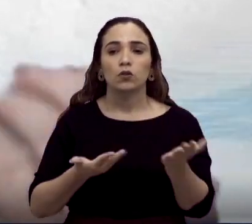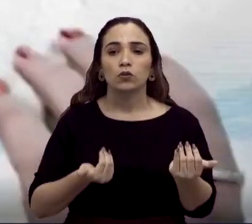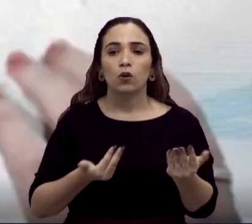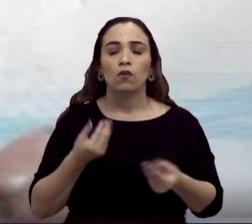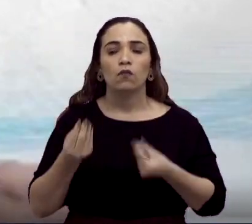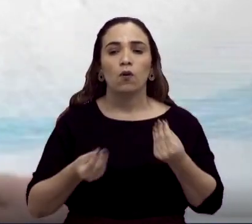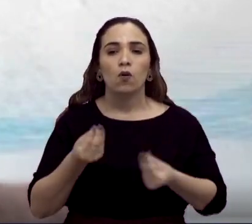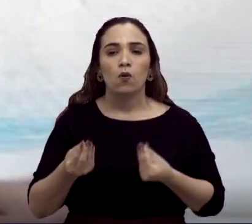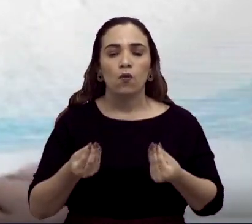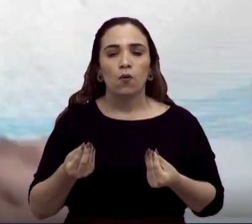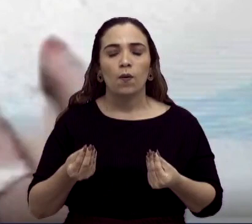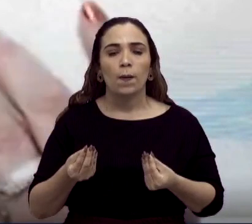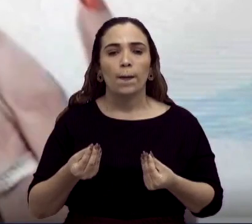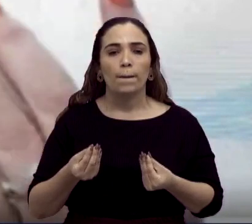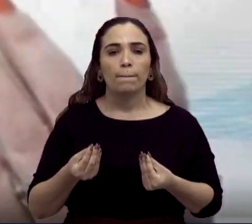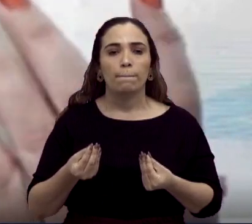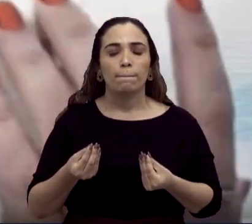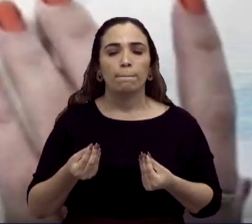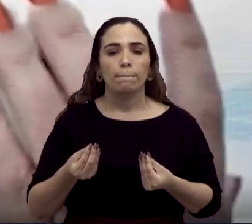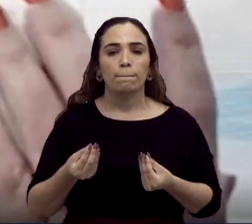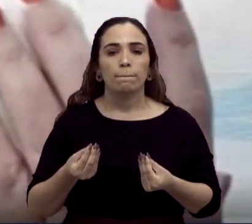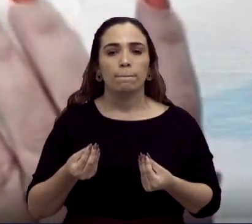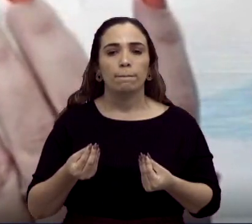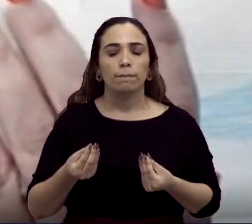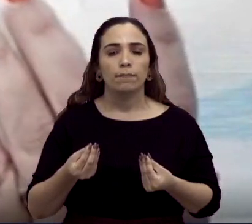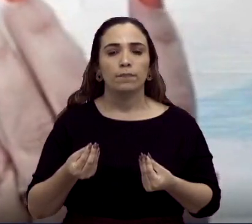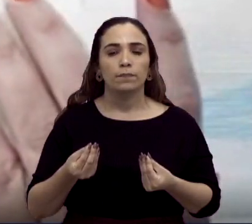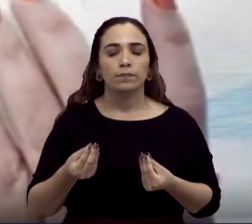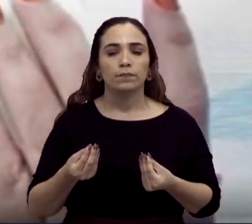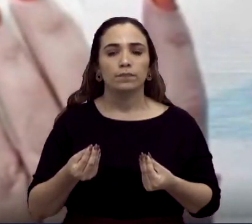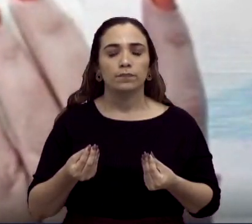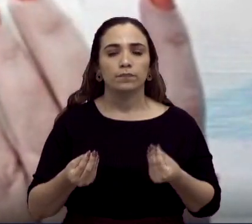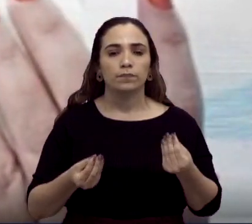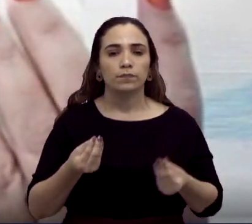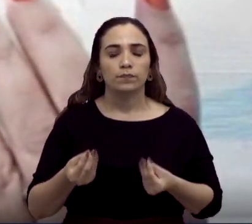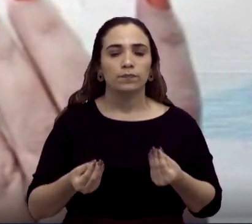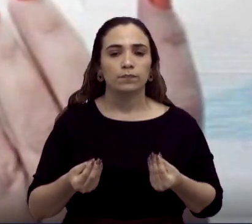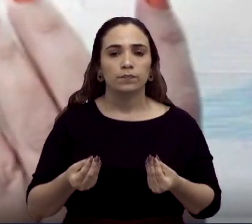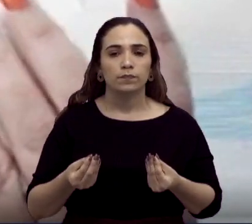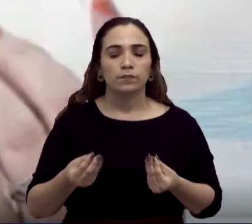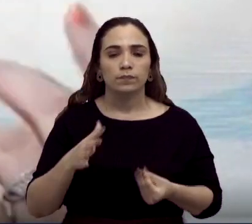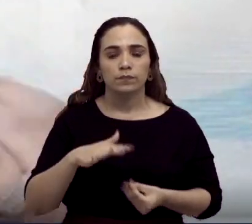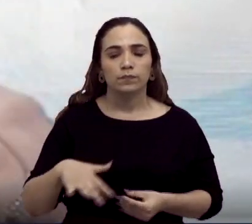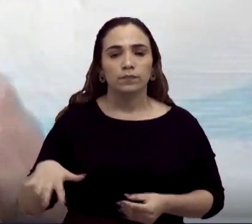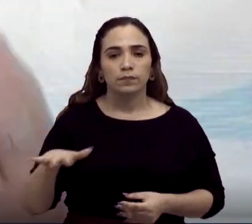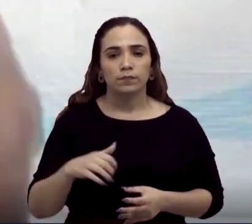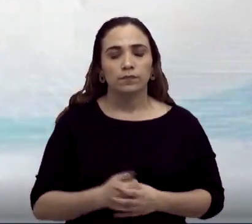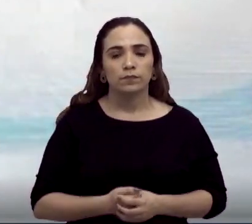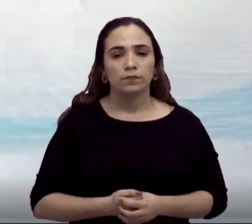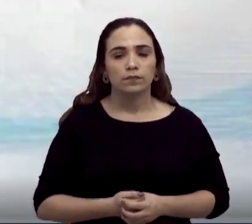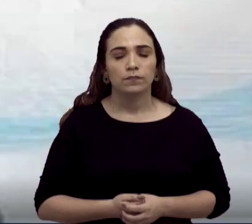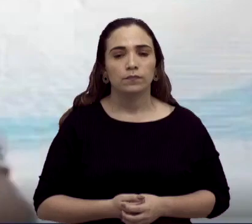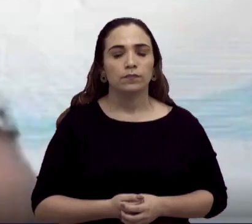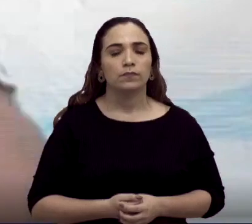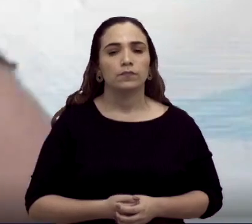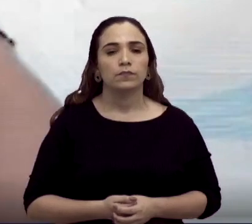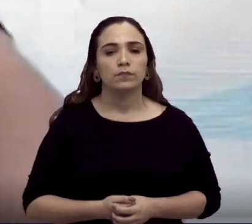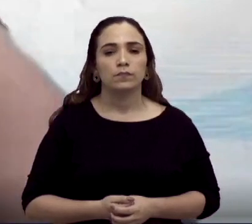pode contribuir, o que ele pode cobrar, inclusive, do parlamento. A gente